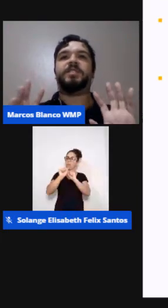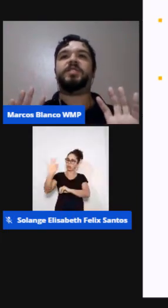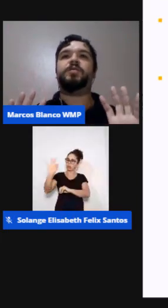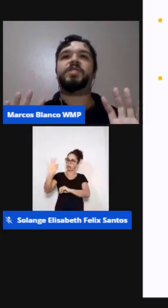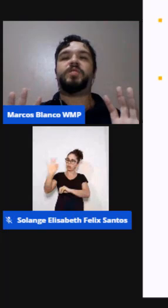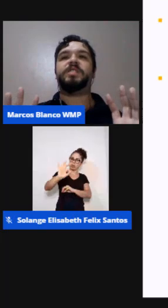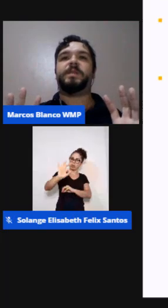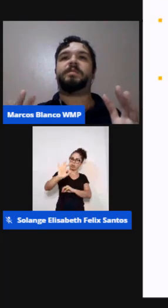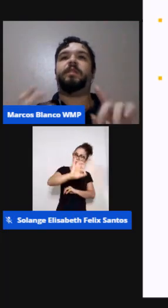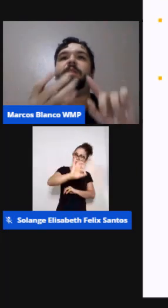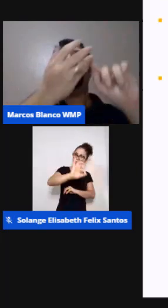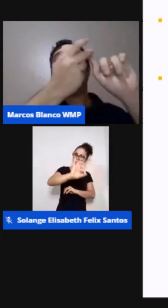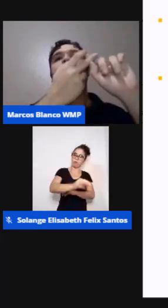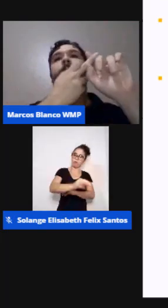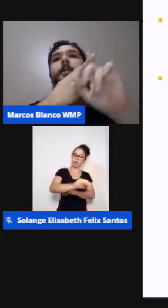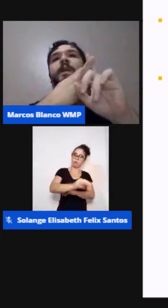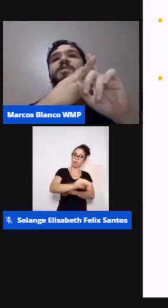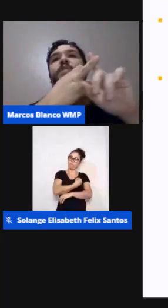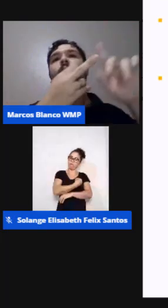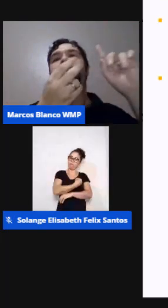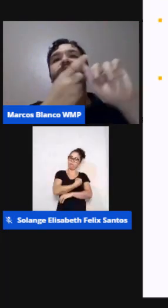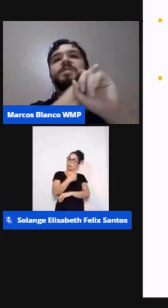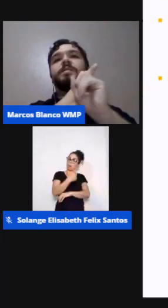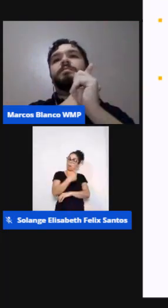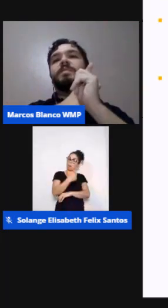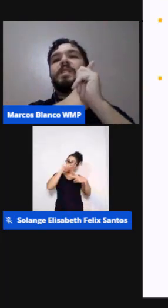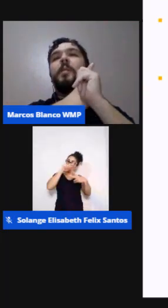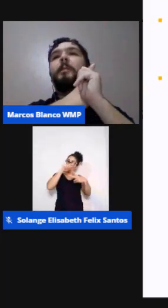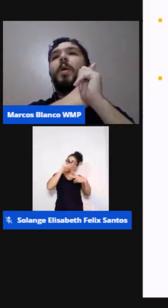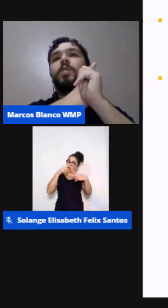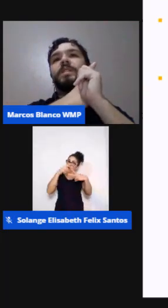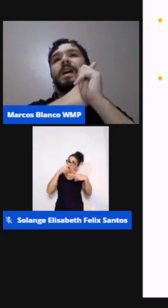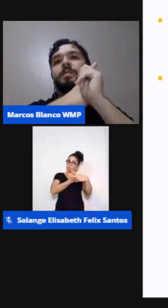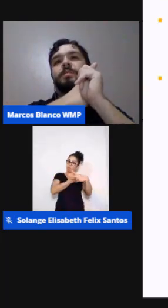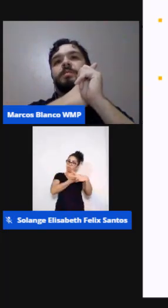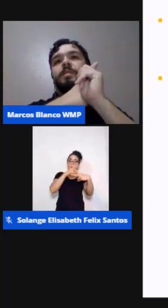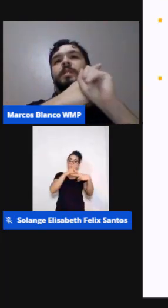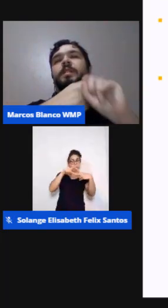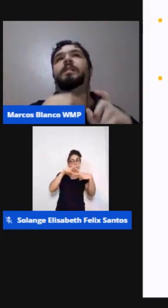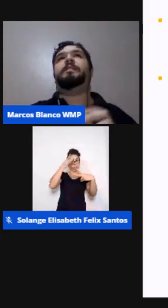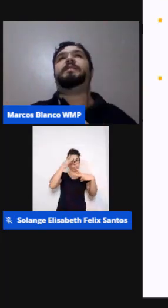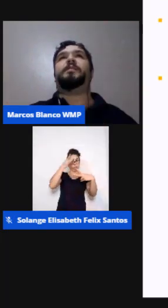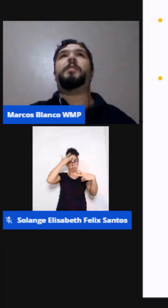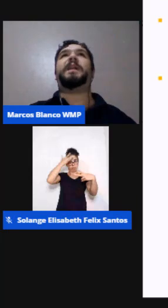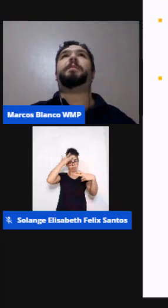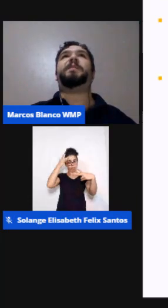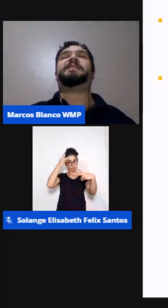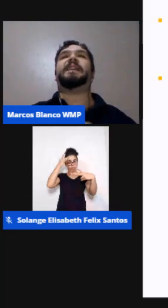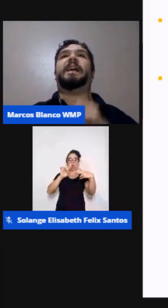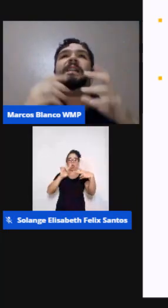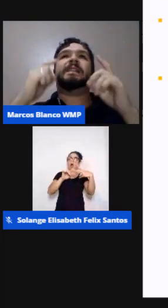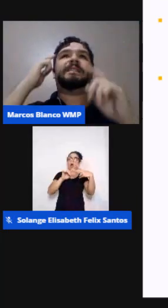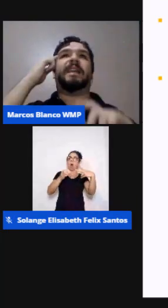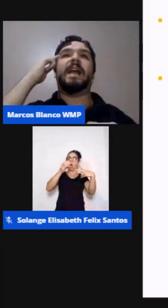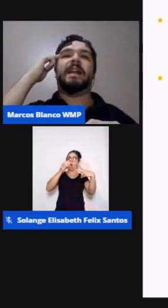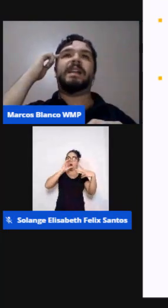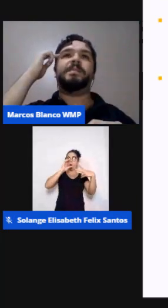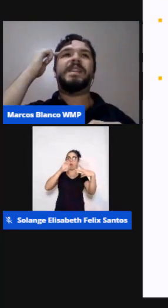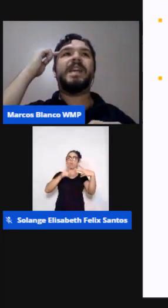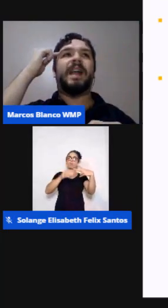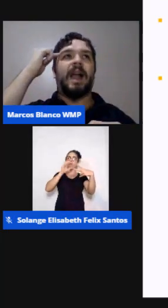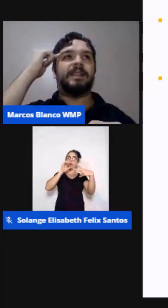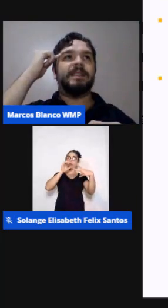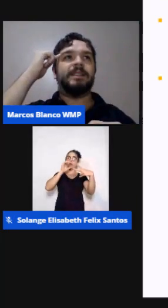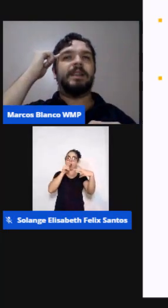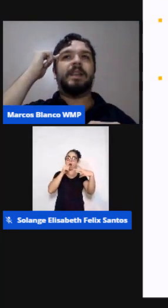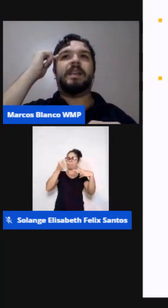precisa basicamente de duas coisas para sobreviver. Pessoas e um pouco d'água. Vamos parar para pensar. Será